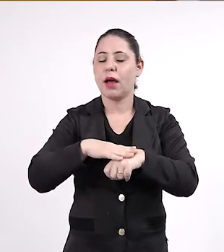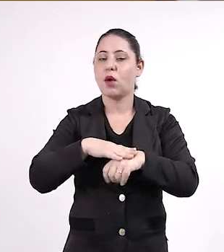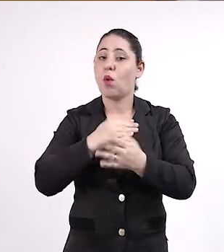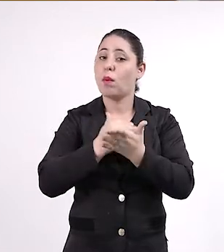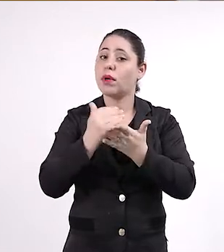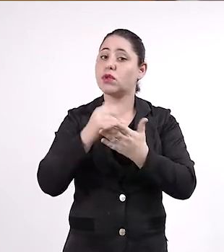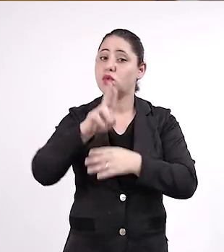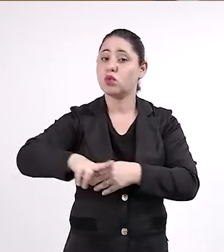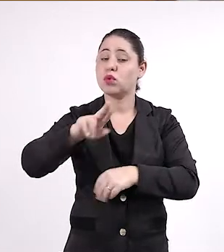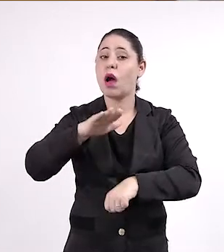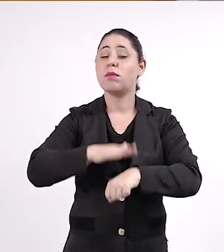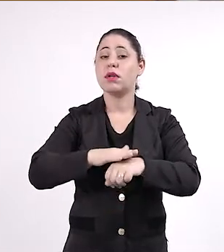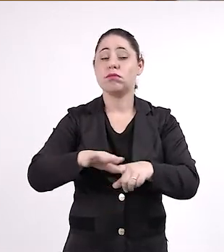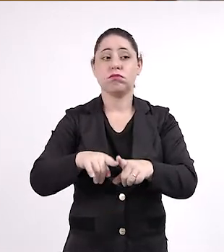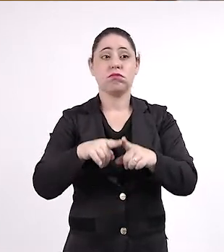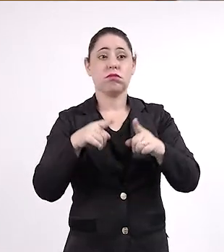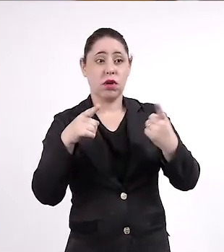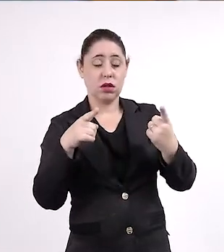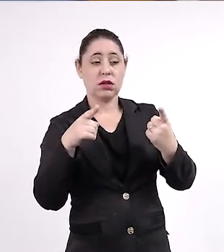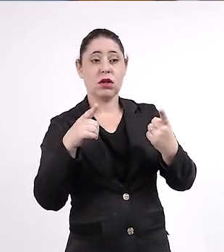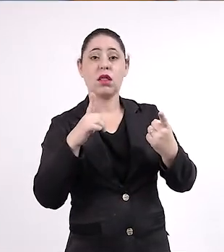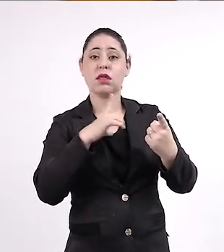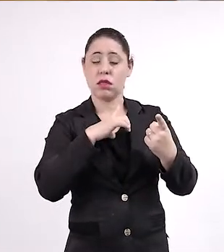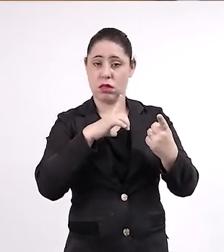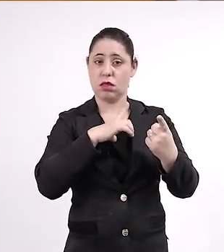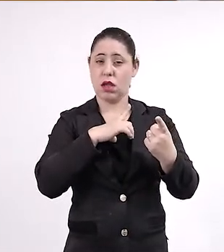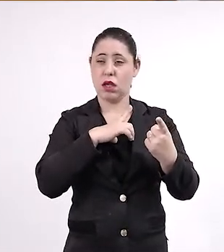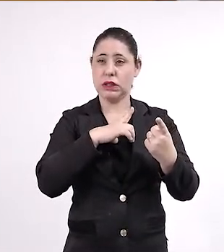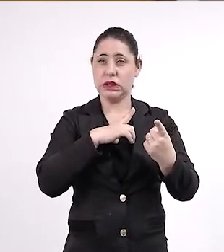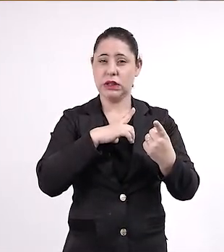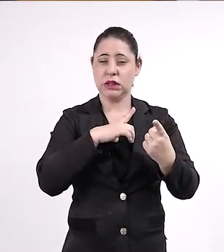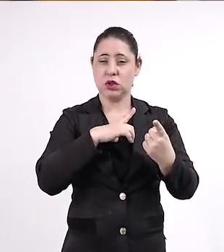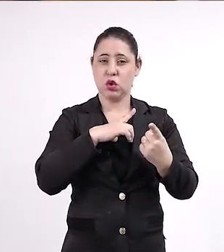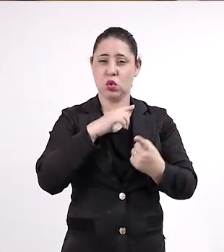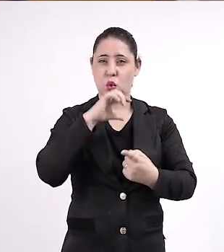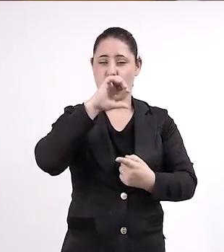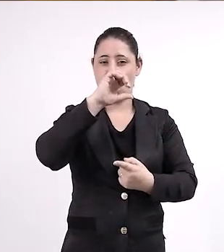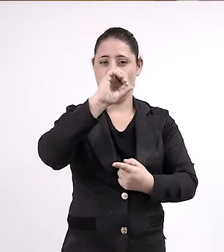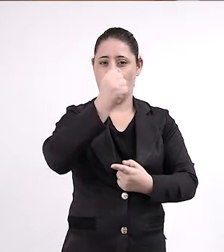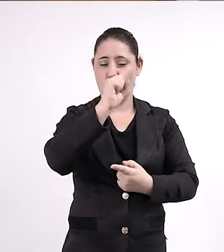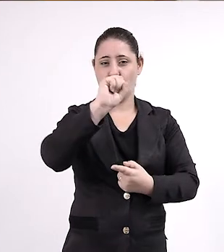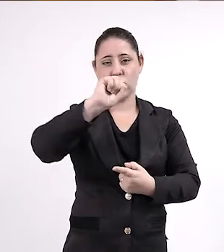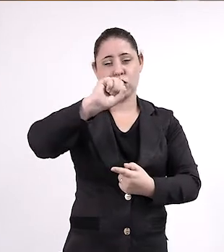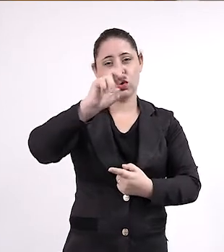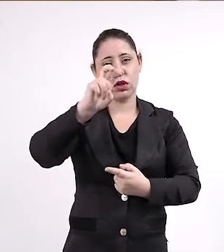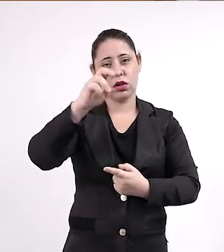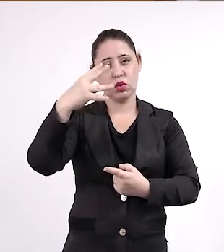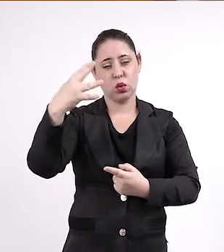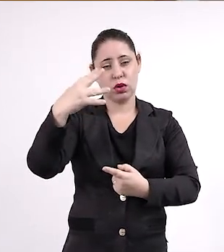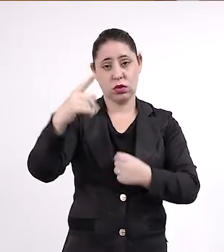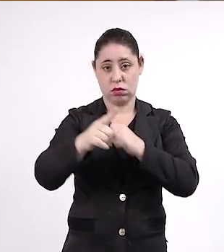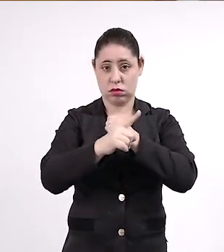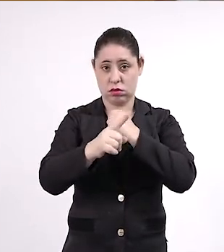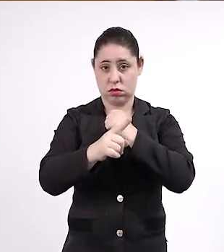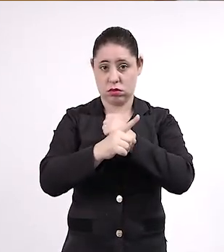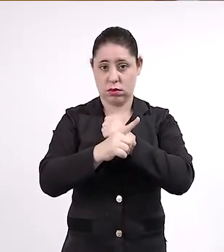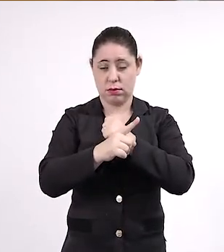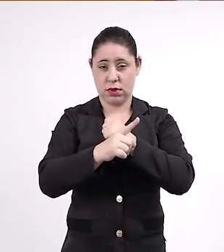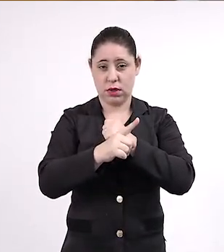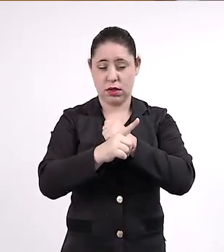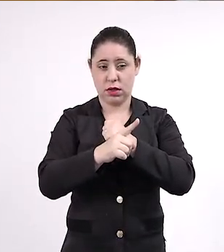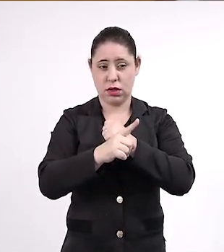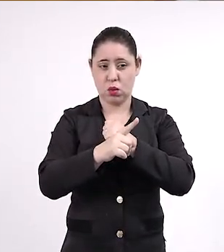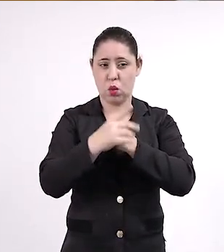e passem a usar, inclusive, mais. Entretanto, nós já temos aqui, sim, desses 8.544